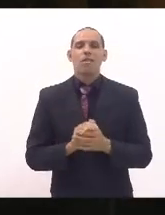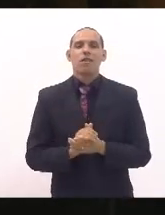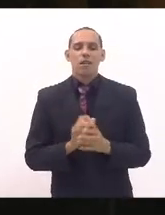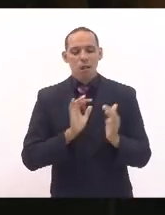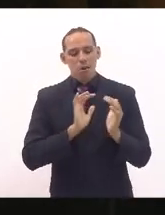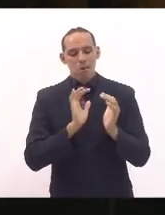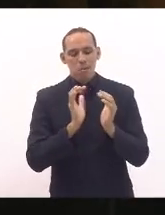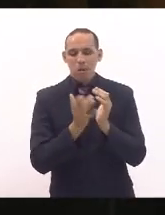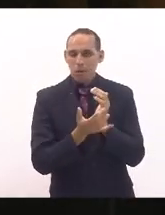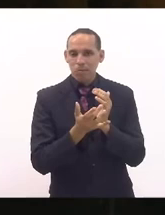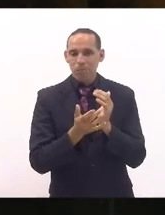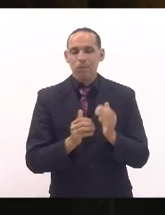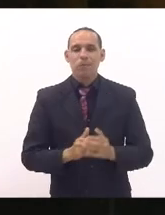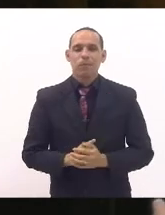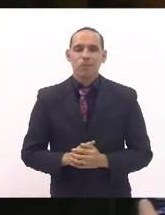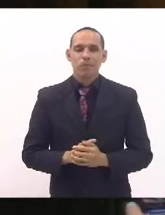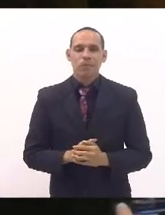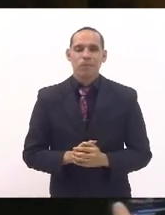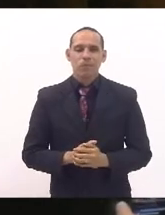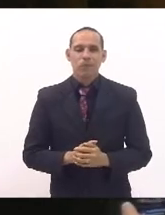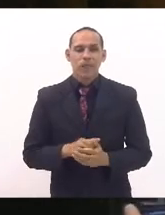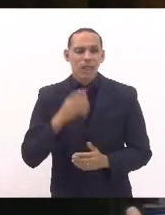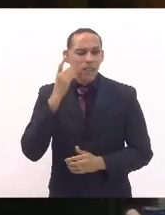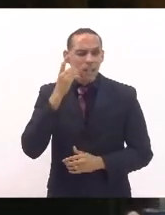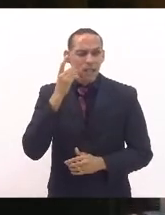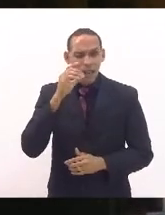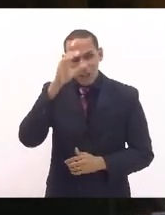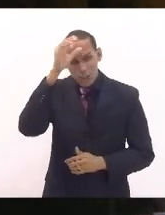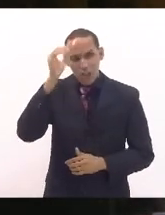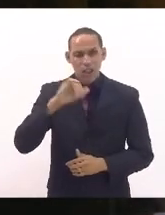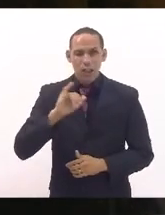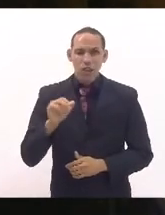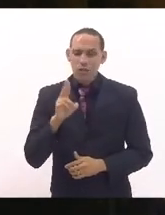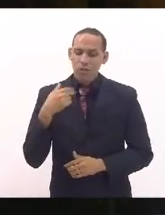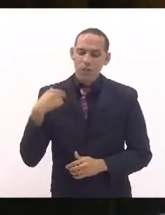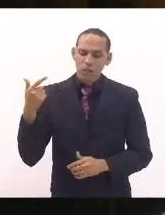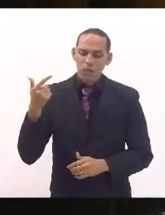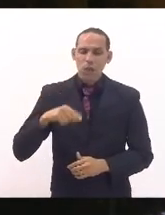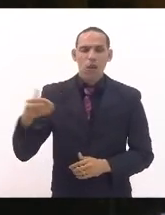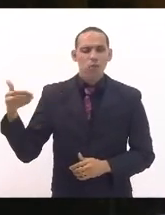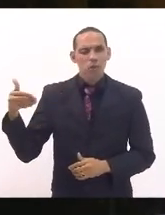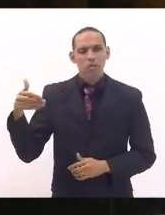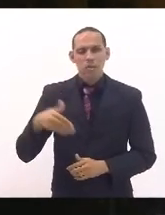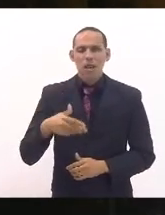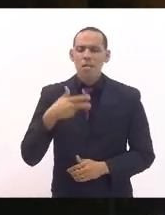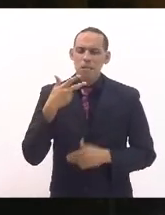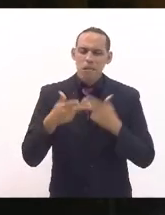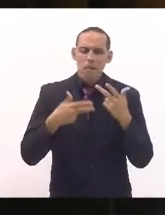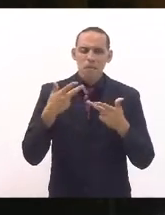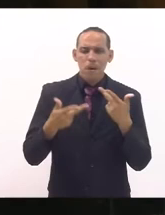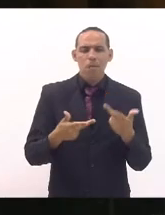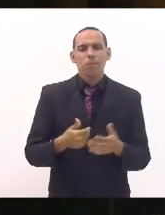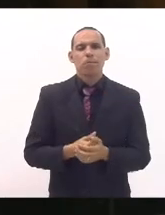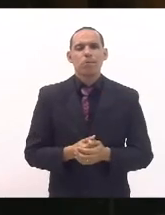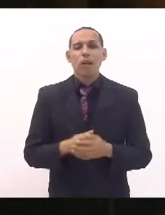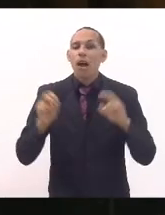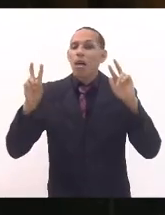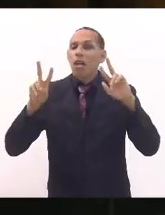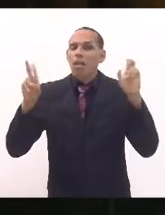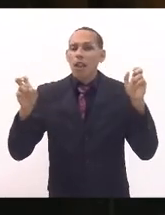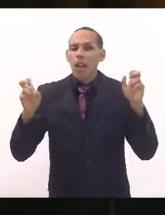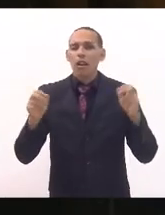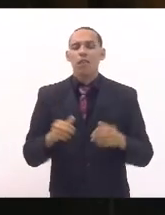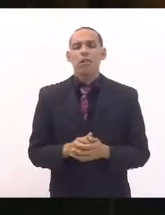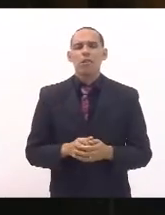nossas redes sociais. Deputada Tiaju, eu venho mais uma vez fazer uso da palavra para um tema e um